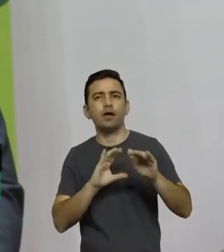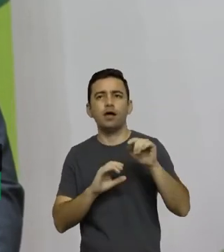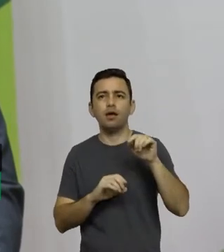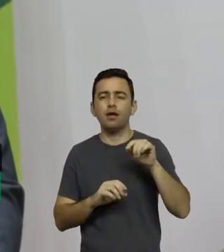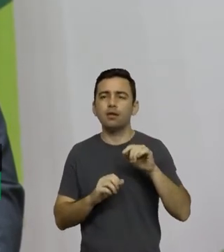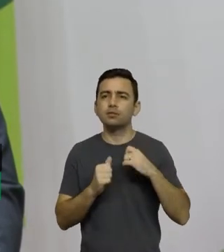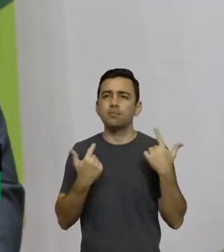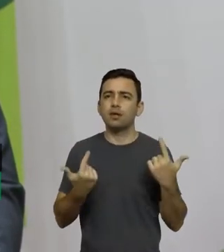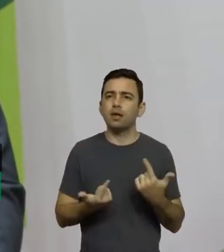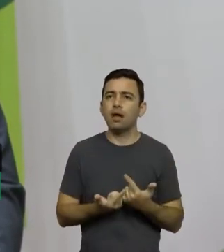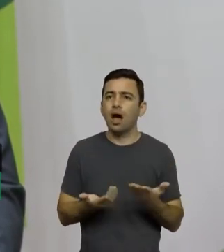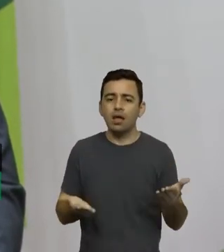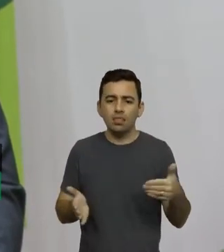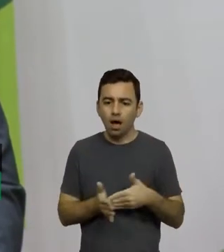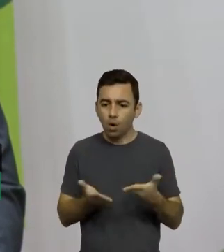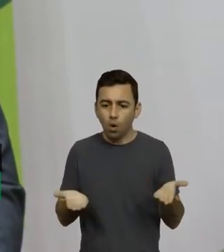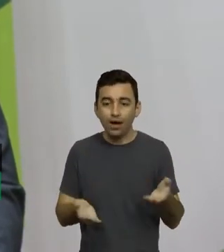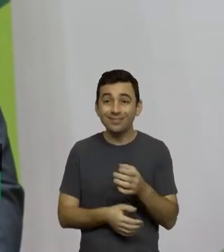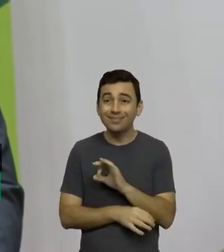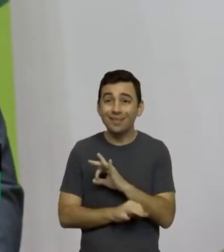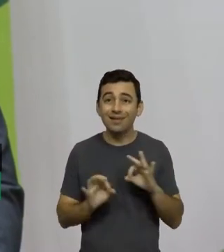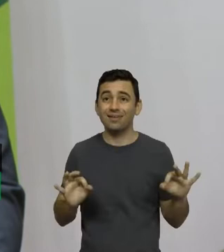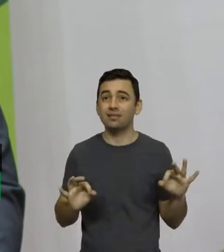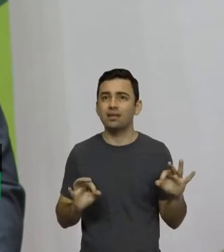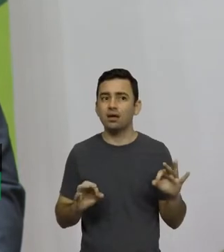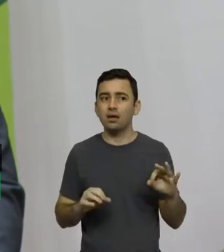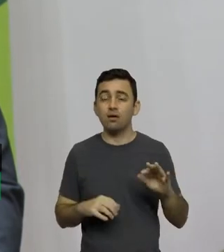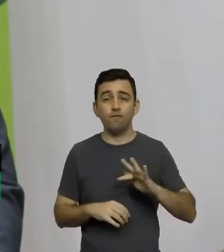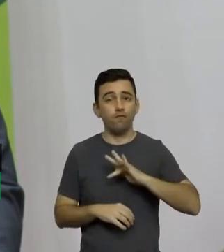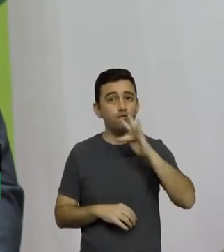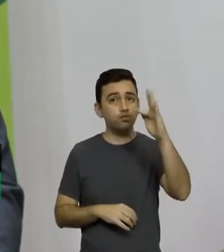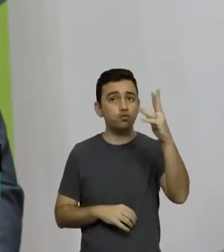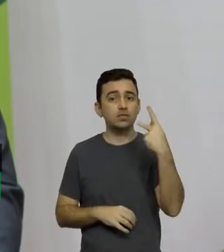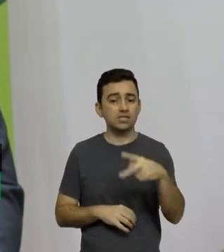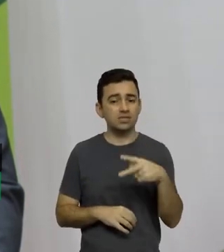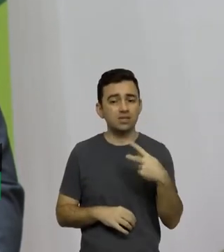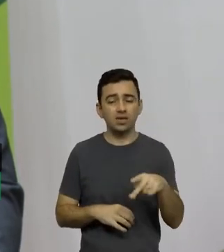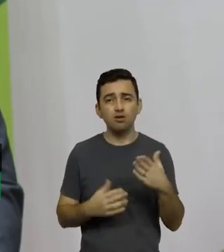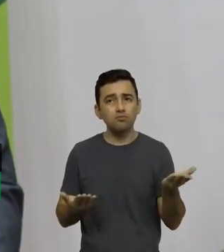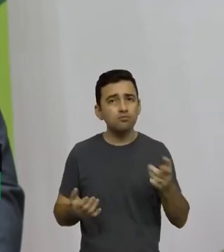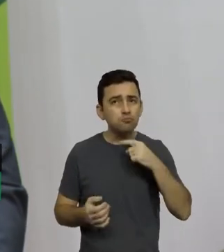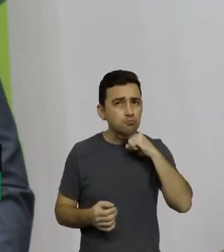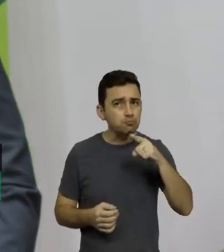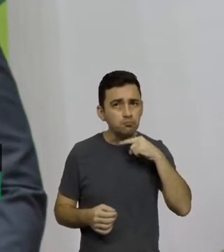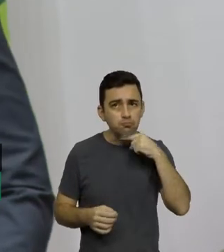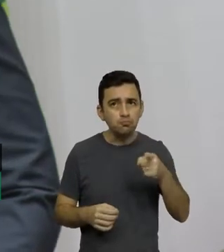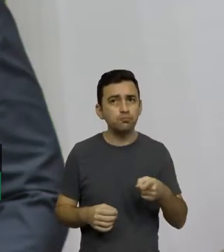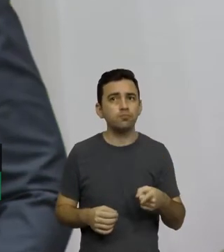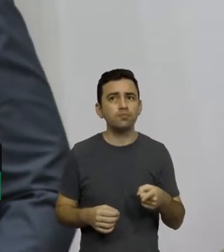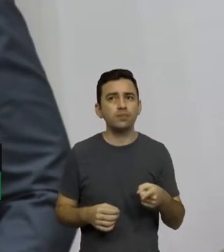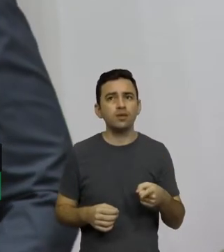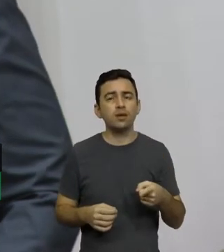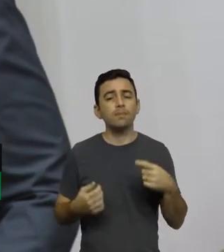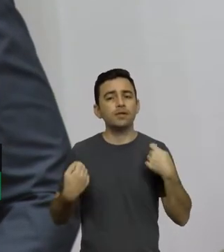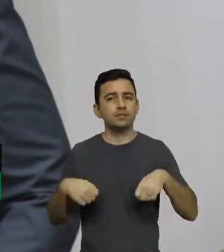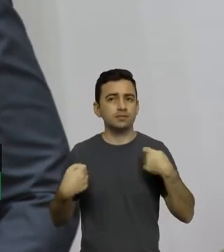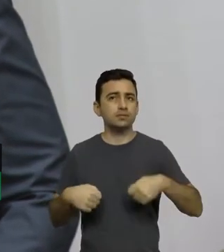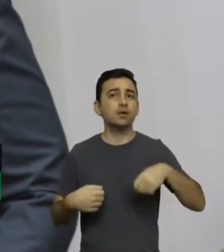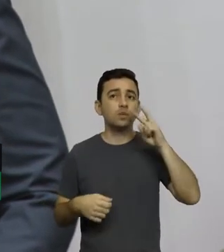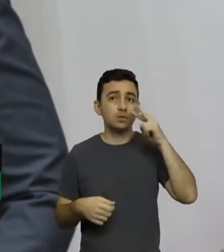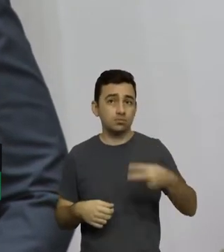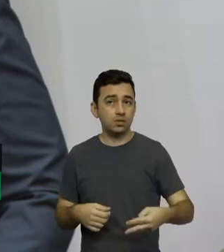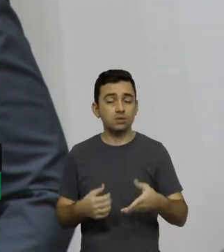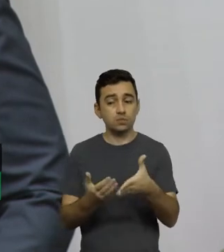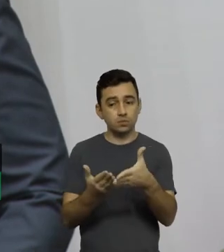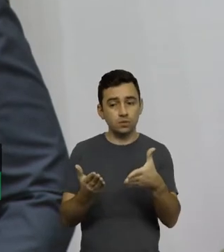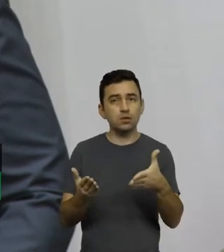nada. Como eu disse, o seu futuro é inevitável para 2023, mas tenha pelo menos o reconhecimento com aqueles